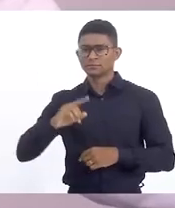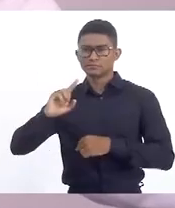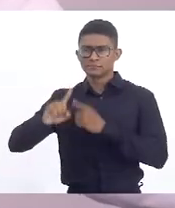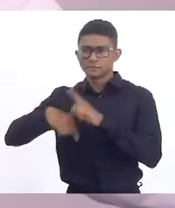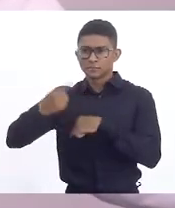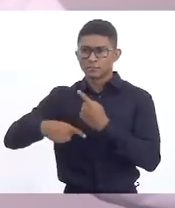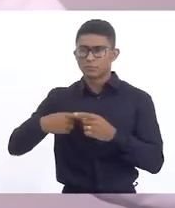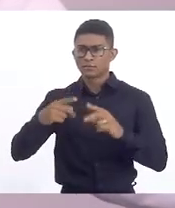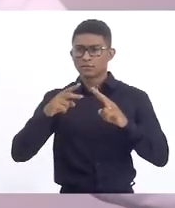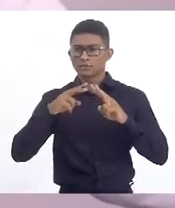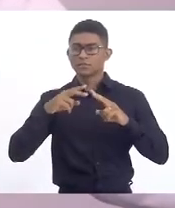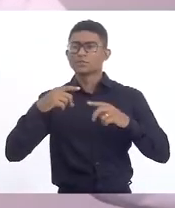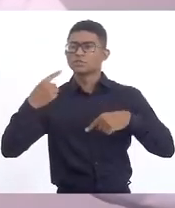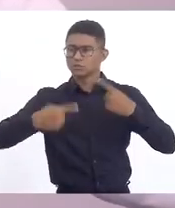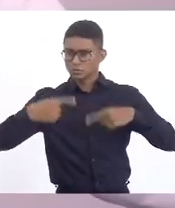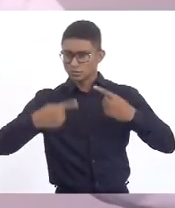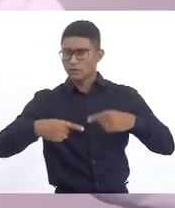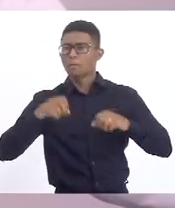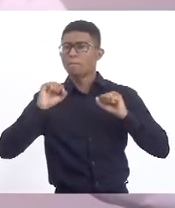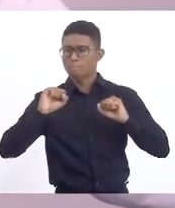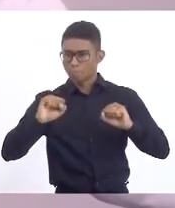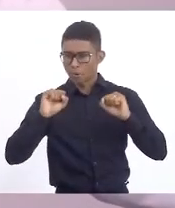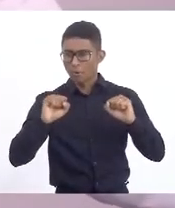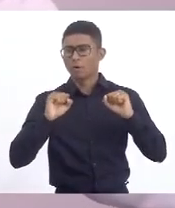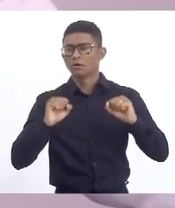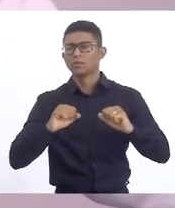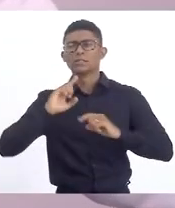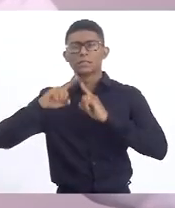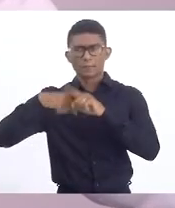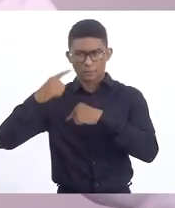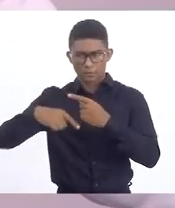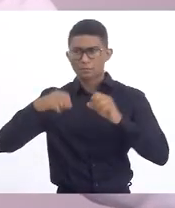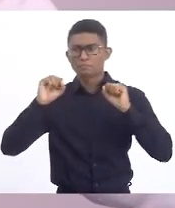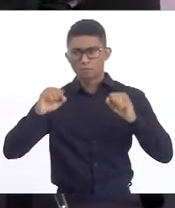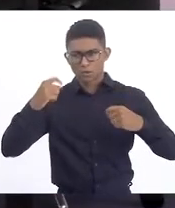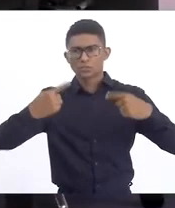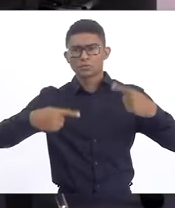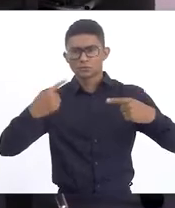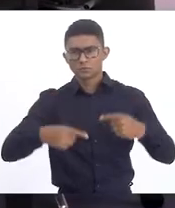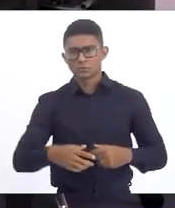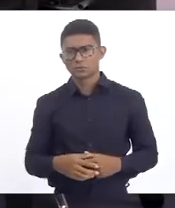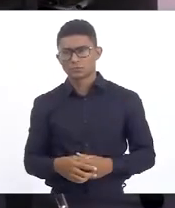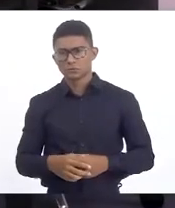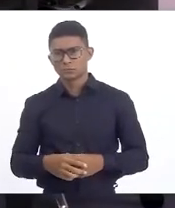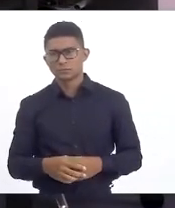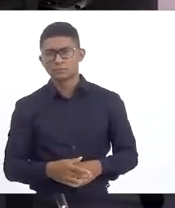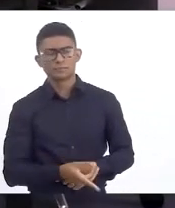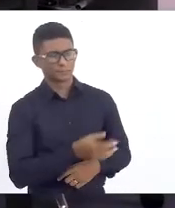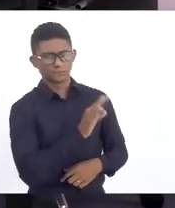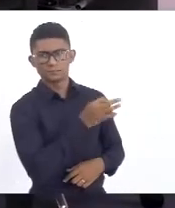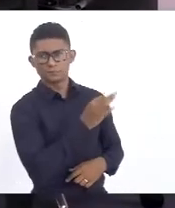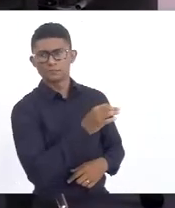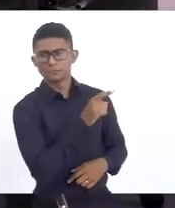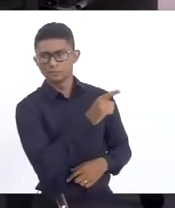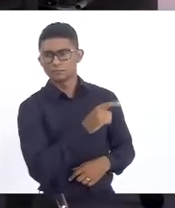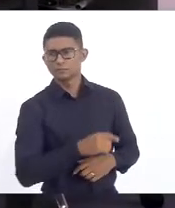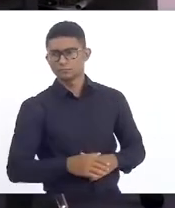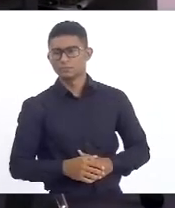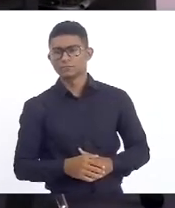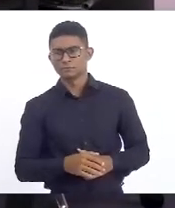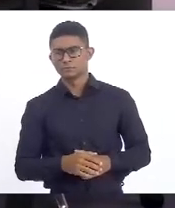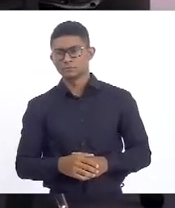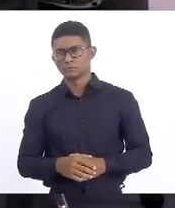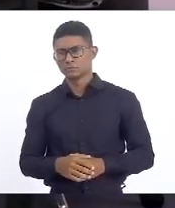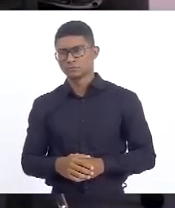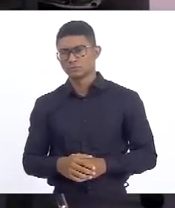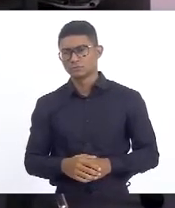porque eu tenho como... Basta olhar a ação civil pública, doutor. Não está feito o seu devido registro, diretor? Está feito o registro.